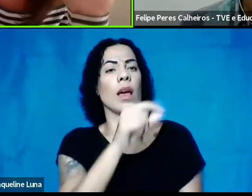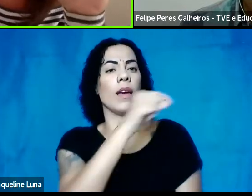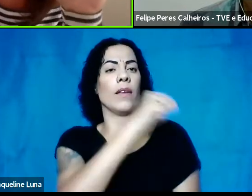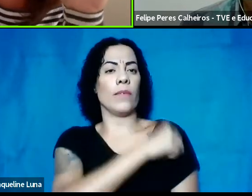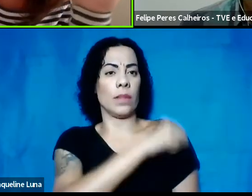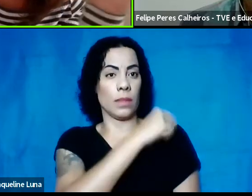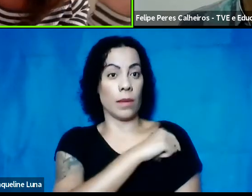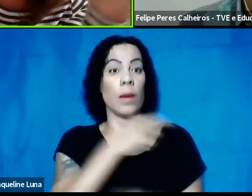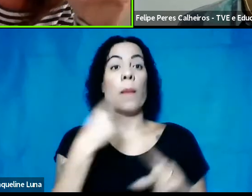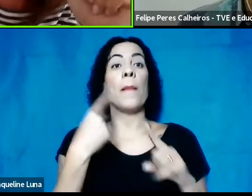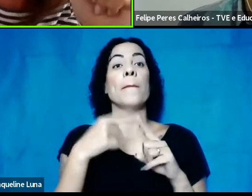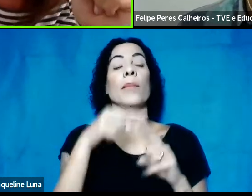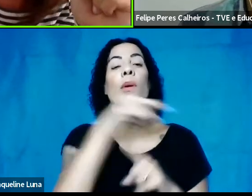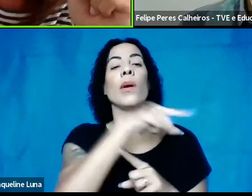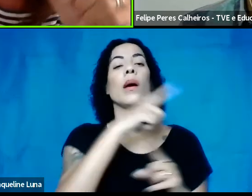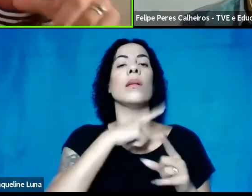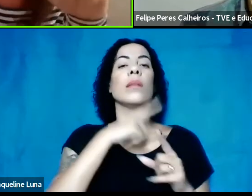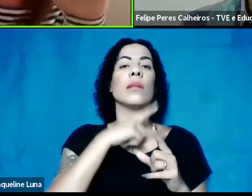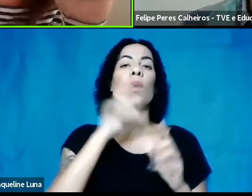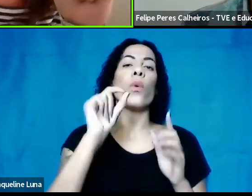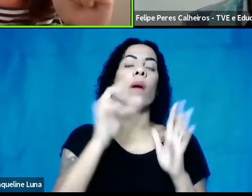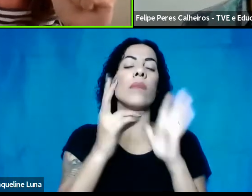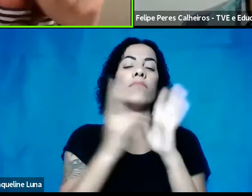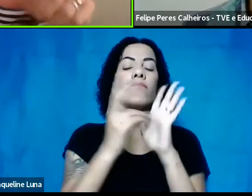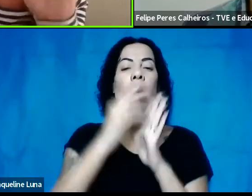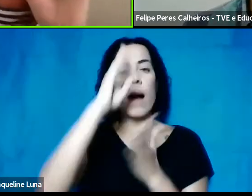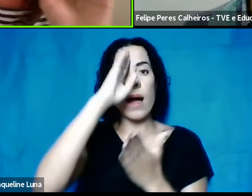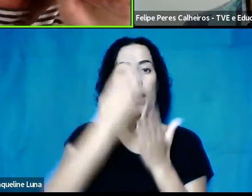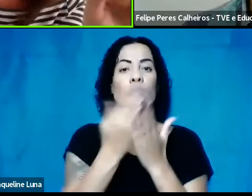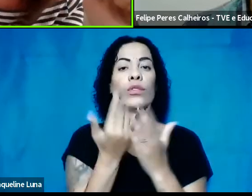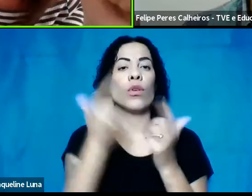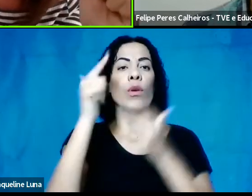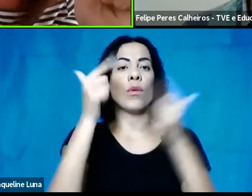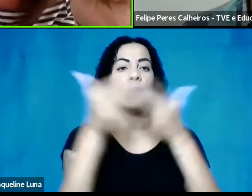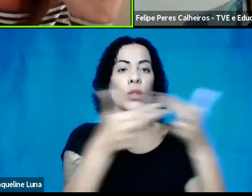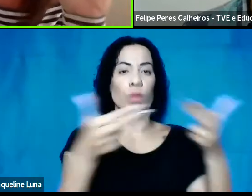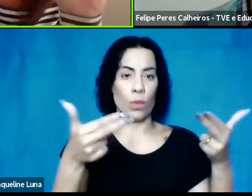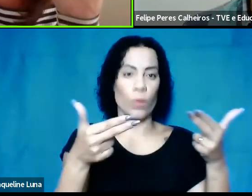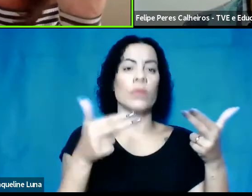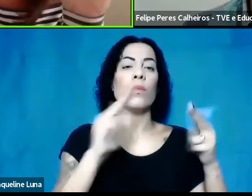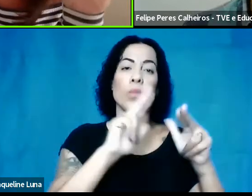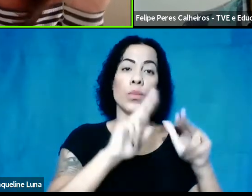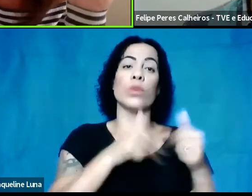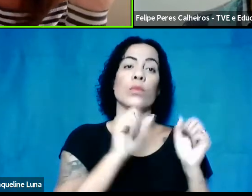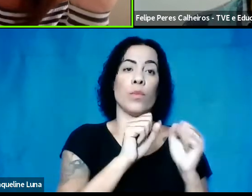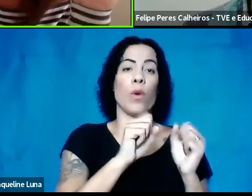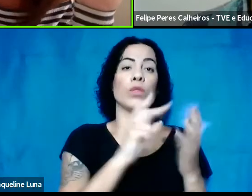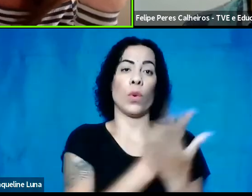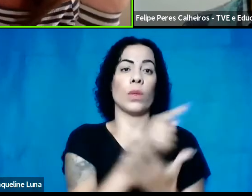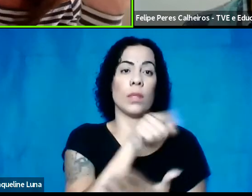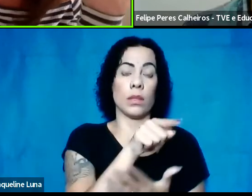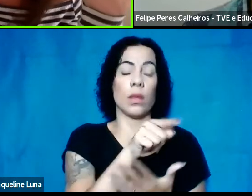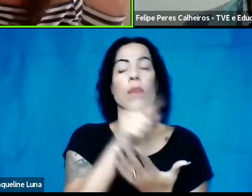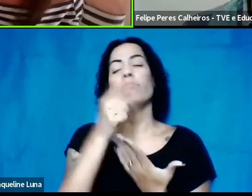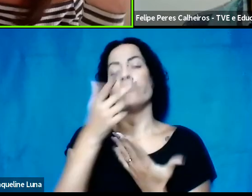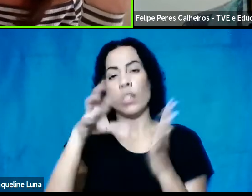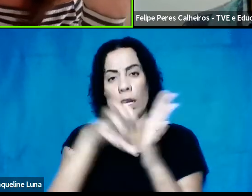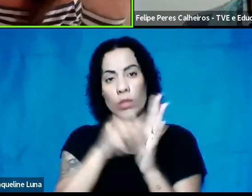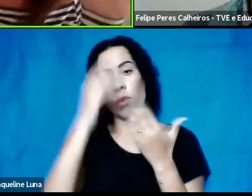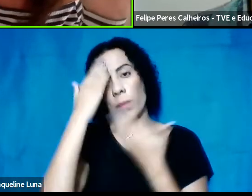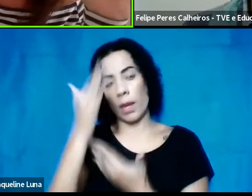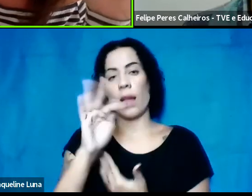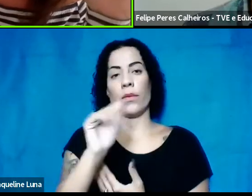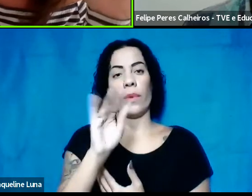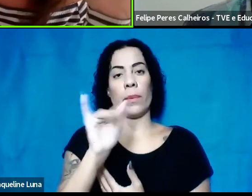simbolismo de cosmogonias indígenas, né? Então, isso aí está registrado. Fabiane, muito obrigada pela sua contribuição. Vamos